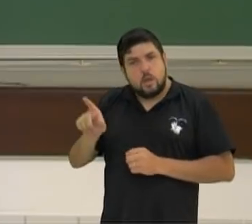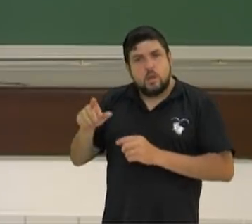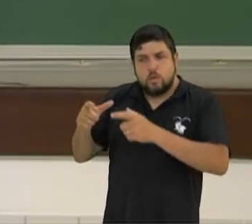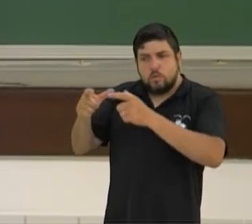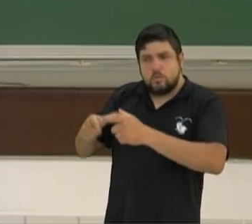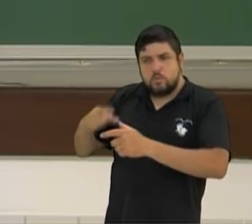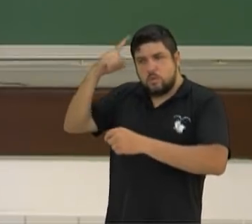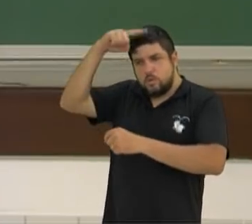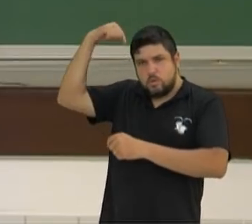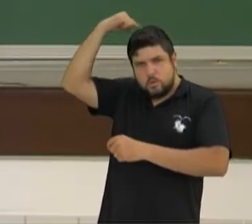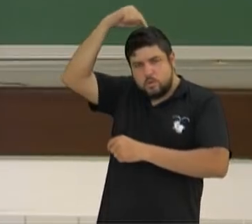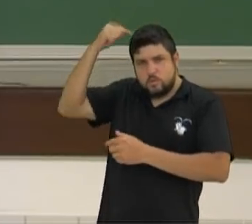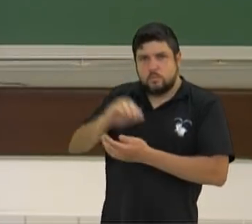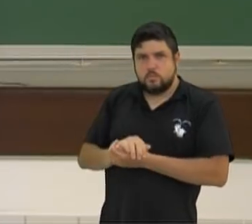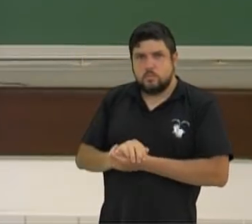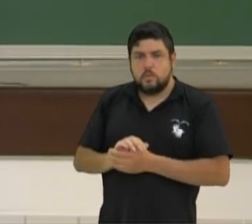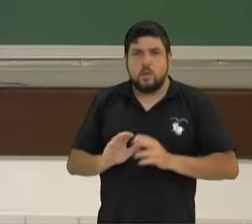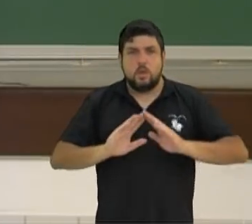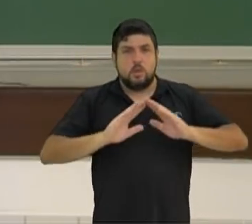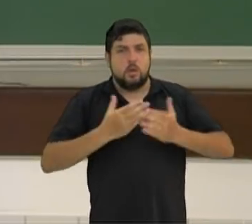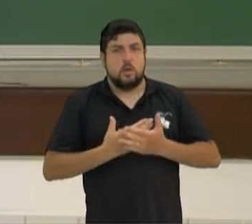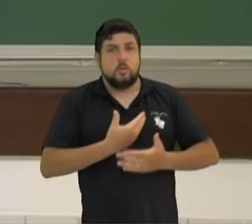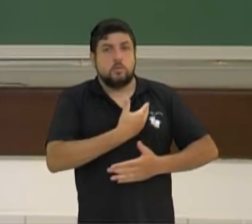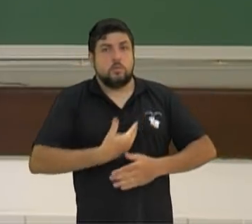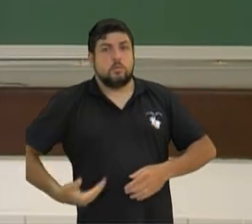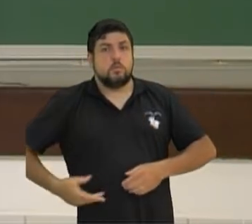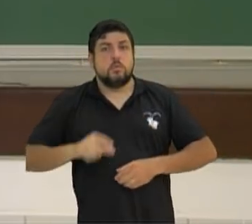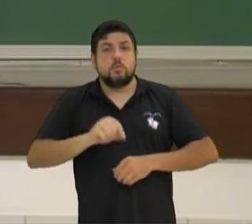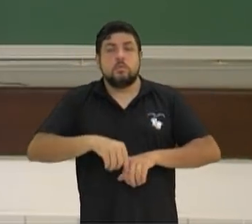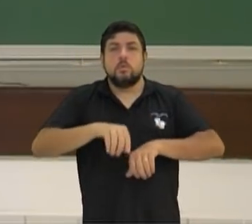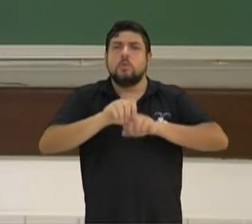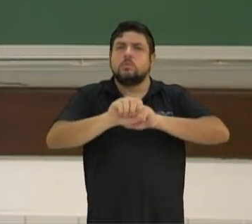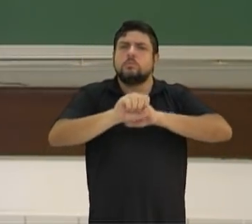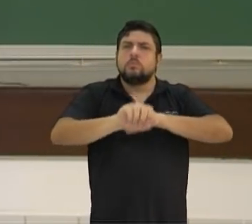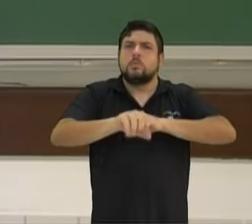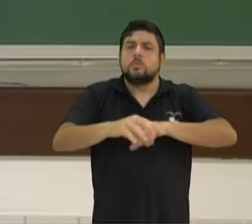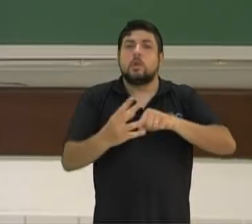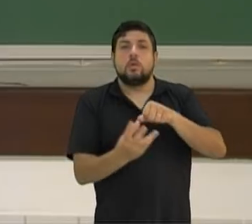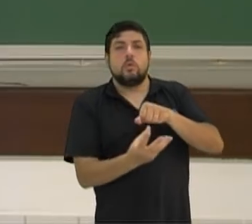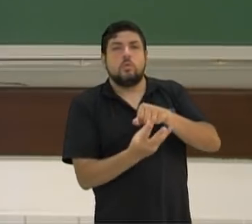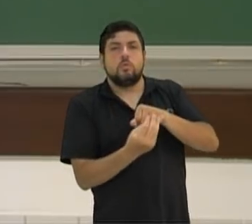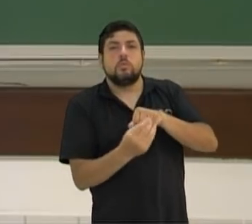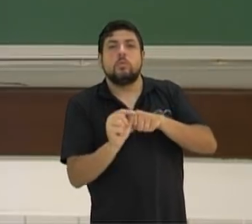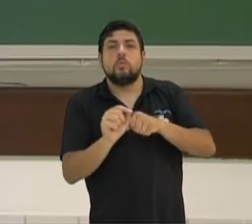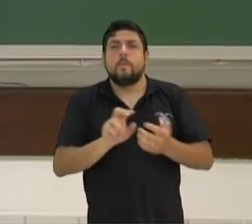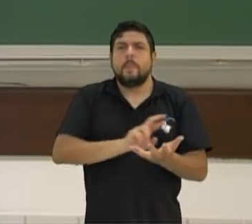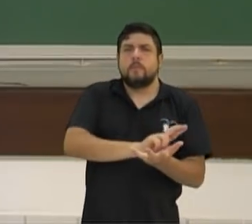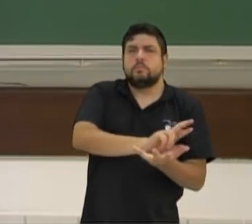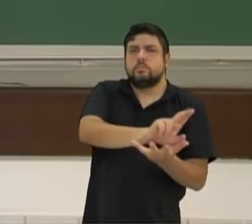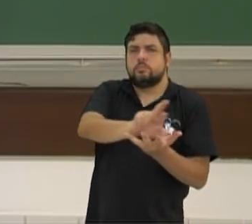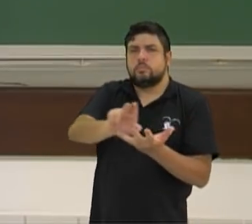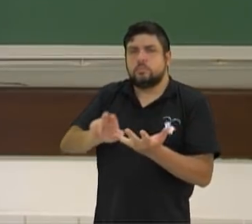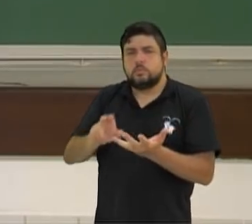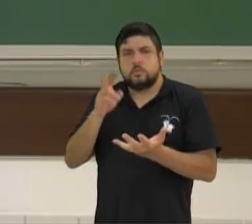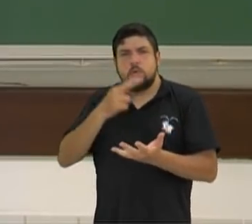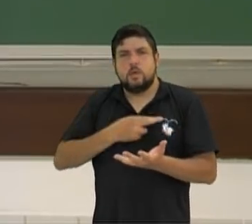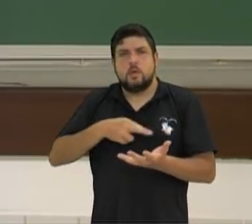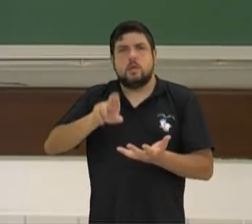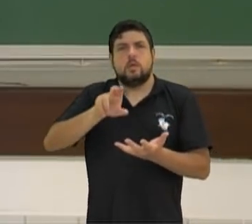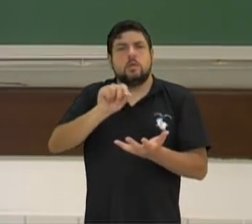Na escola pública, o ensino religioso é trabalhar o conhecimento sobre a diversidade religiosa, conhecer